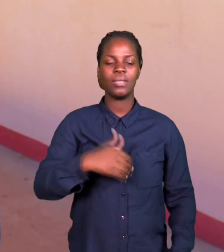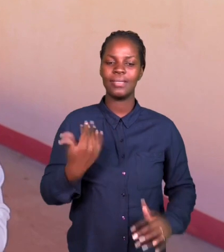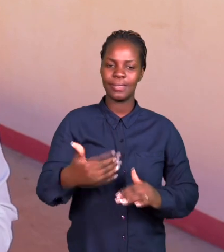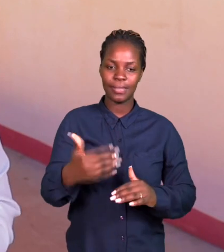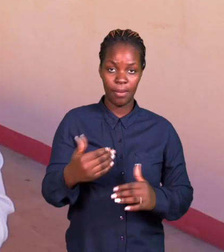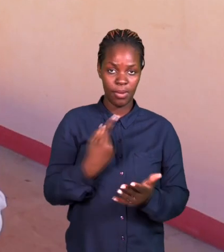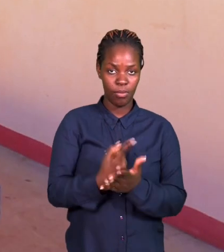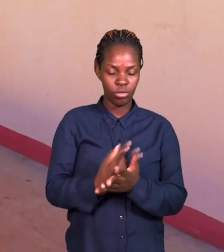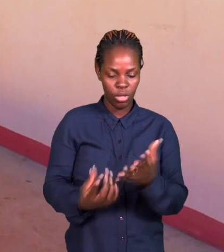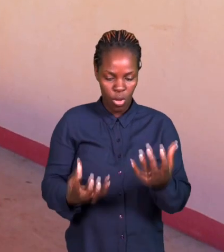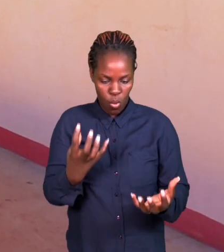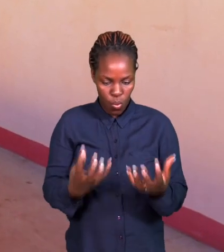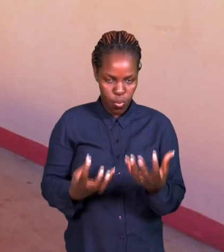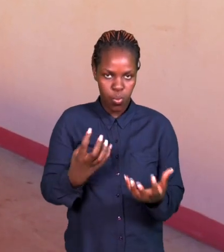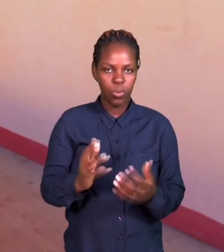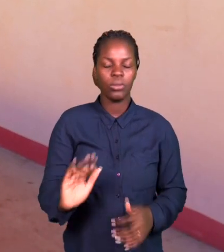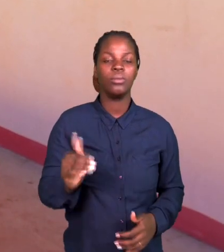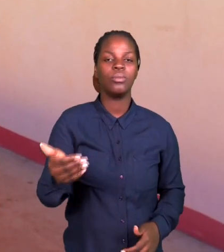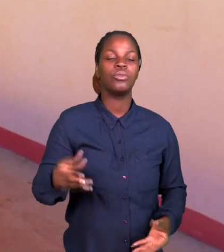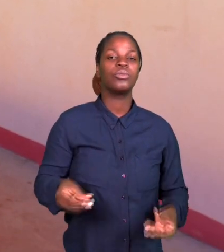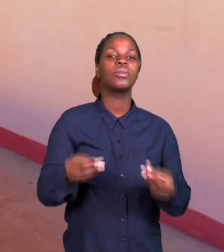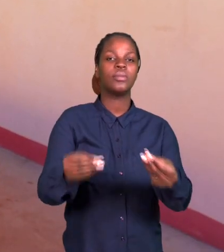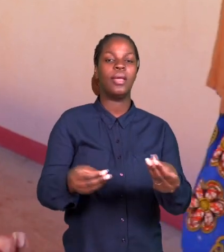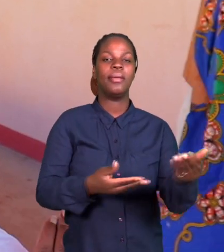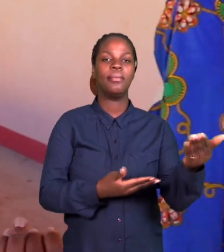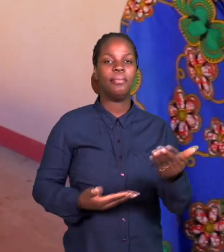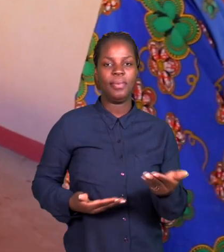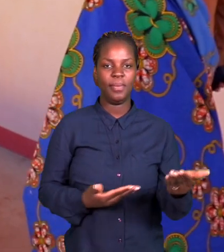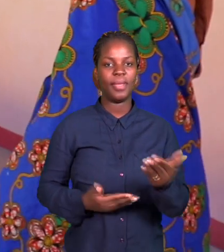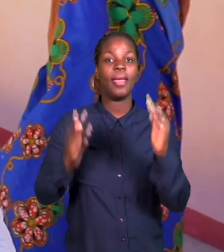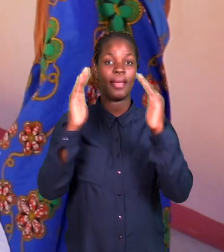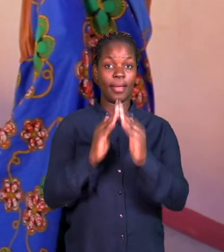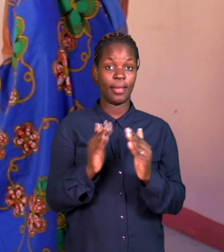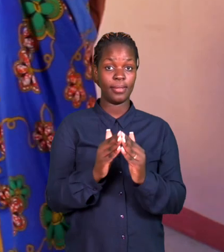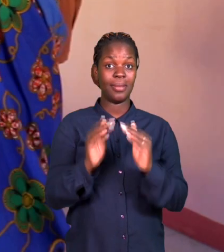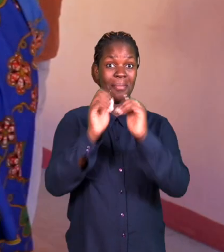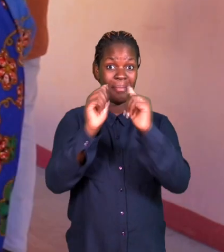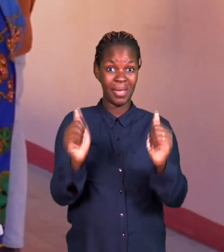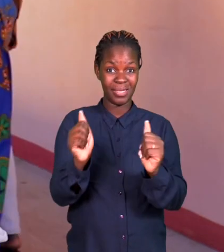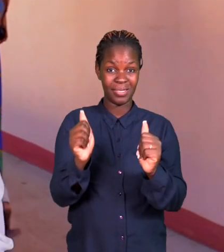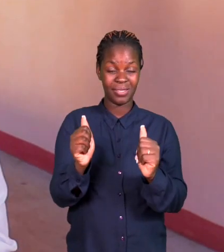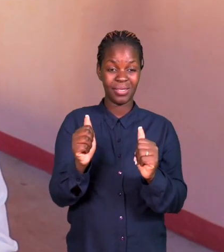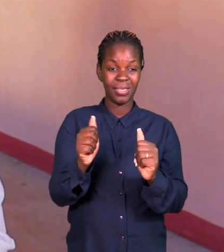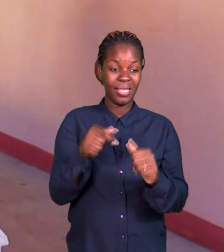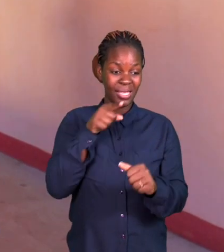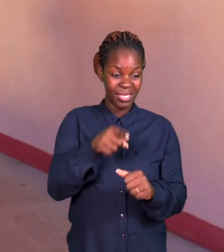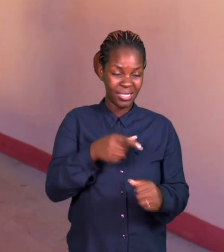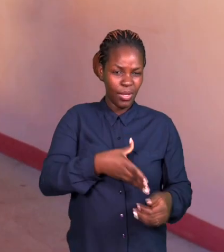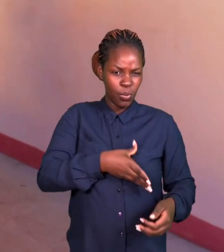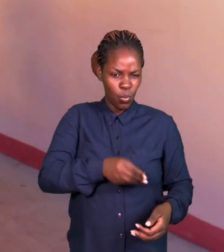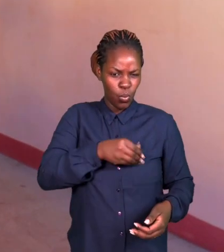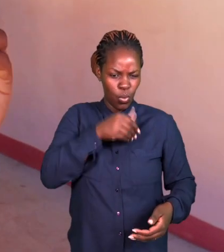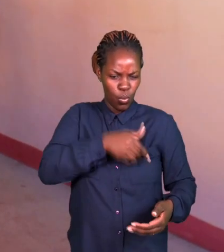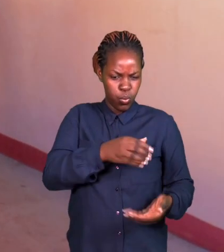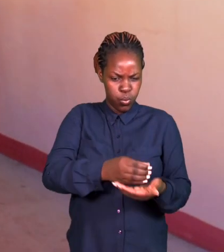colocar naquele frasco e esquentar sempre aquele leite materno. Podemos já dar esse leite em casa, mas não